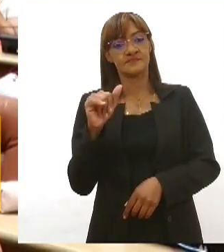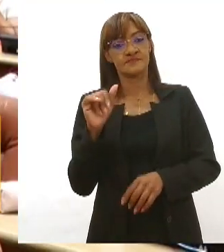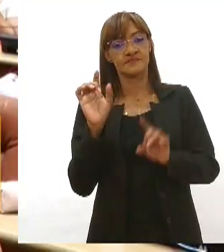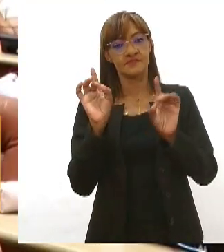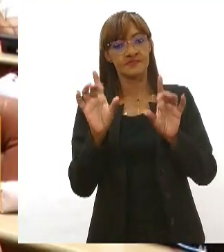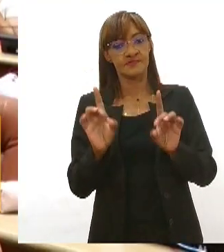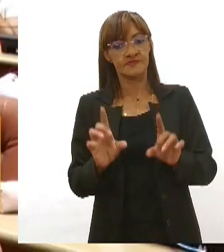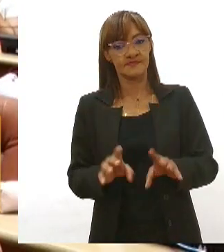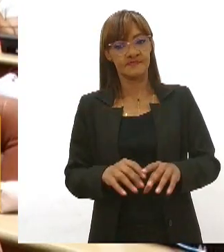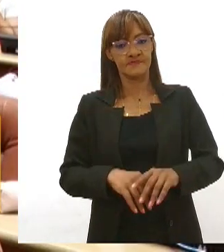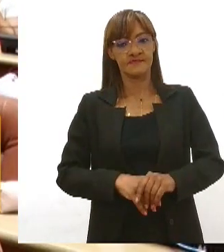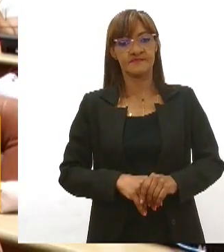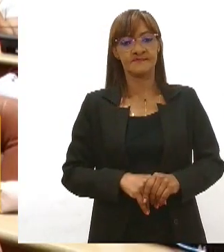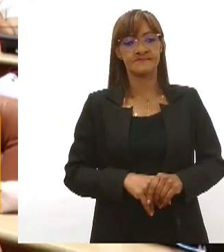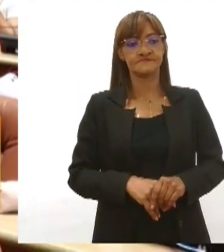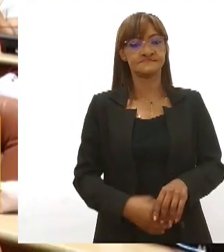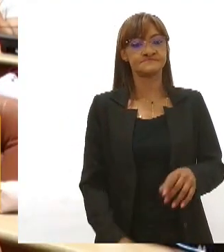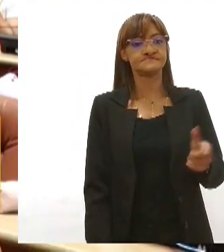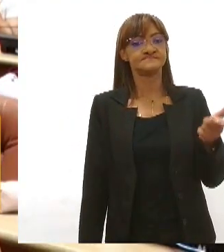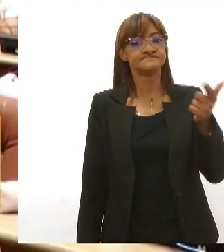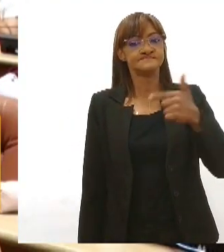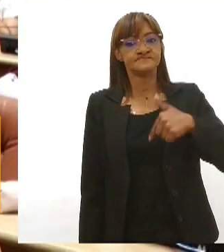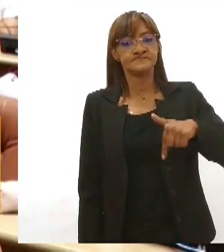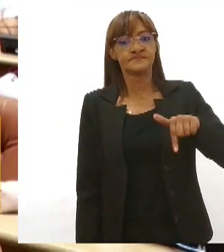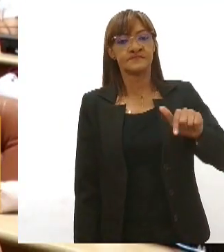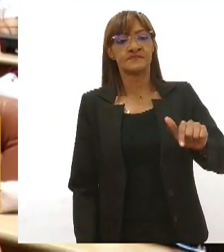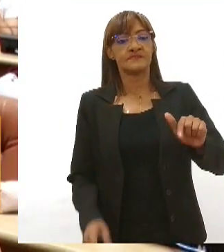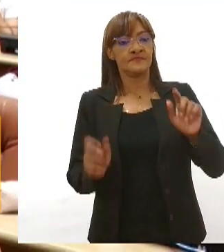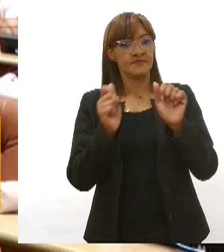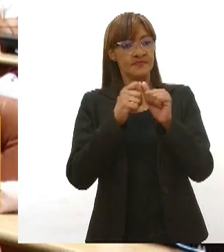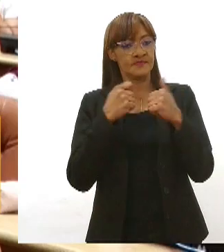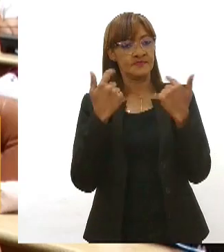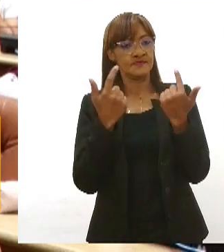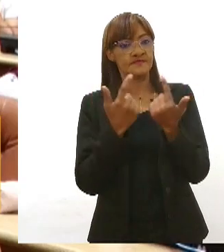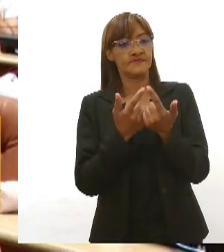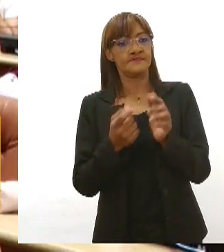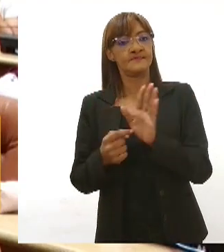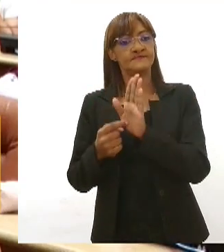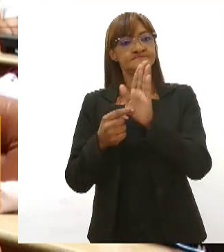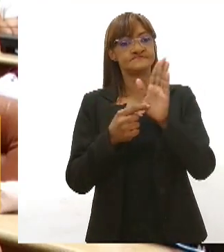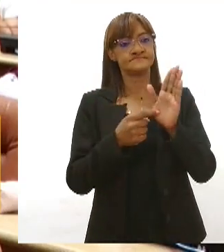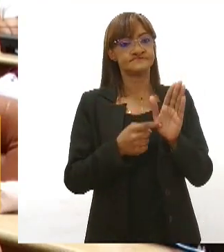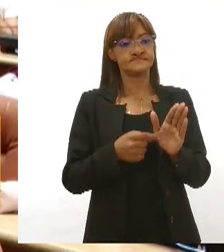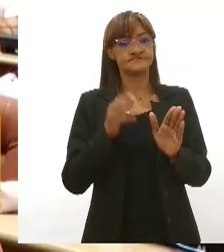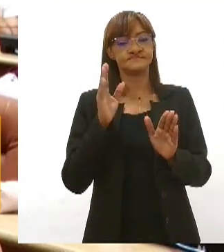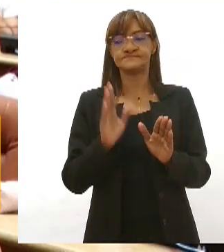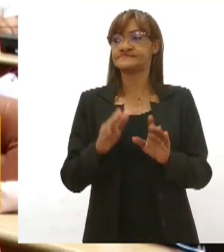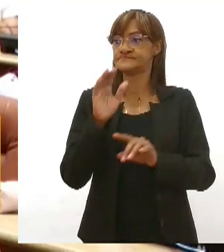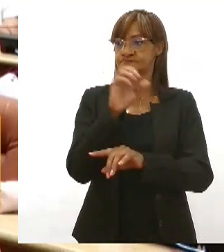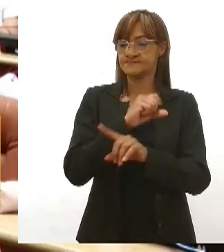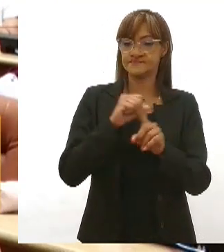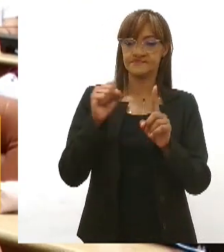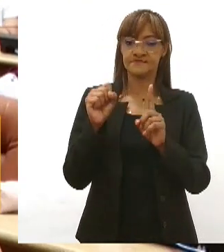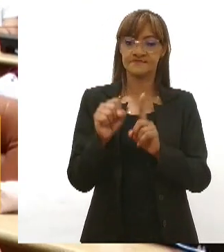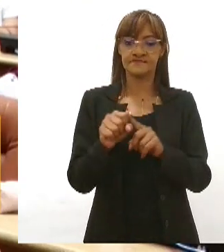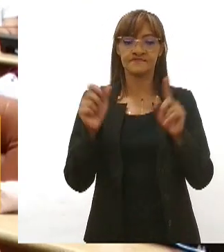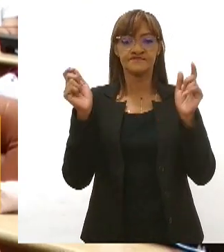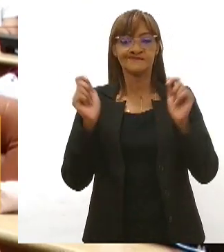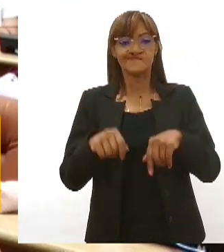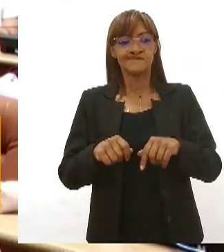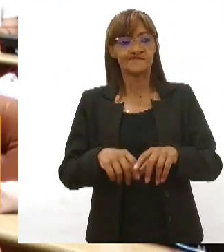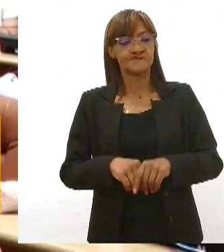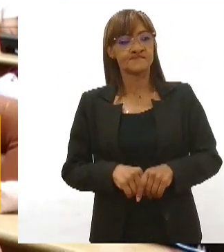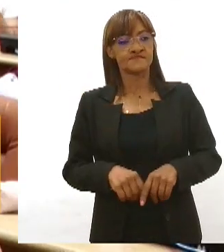a Assembleia abrindo as suas portas para trazer esse anseio da sociedade. Uma sociedade inclusiva, uma sociedade que